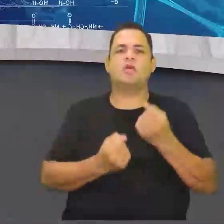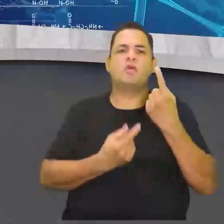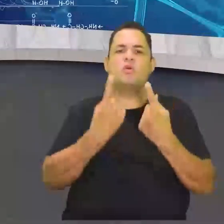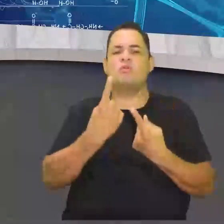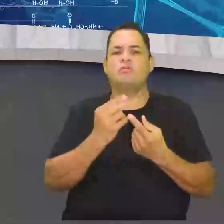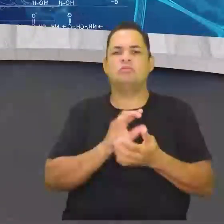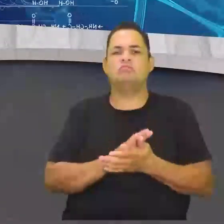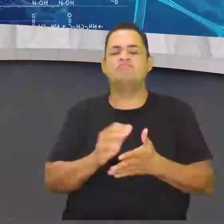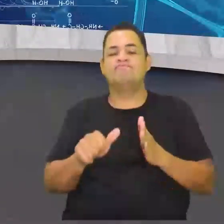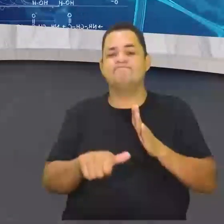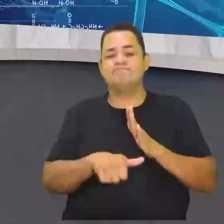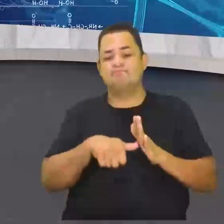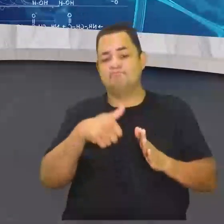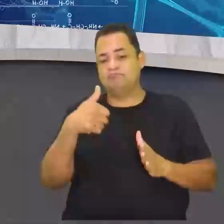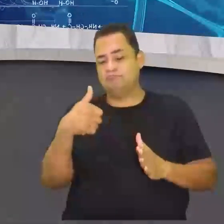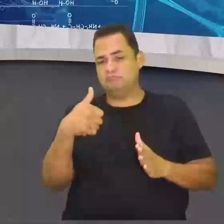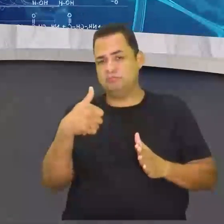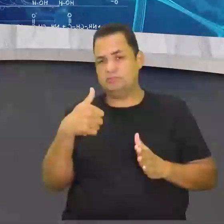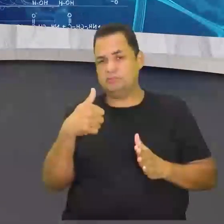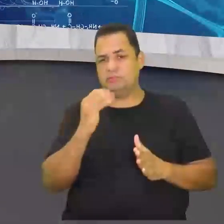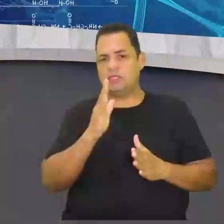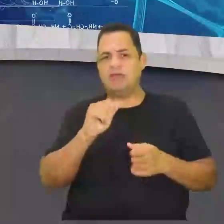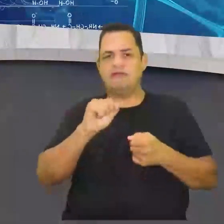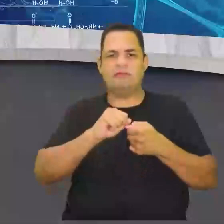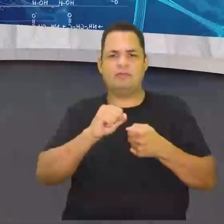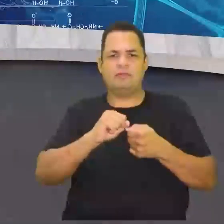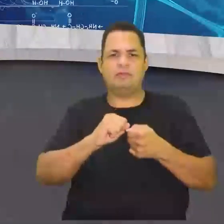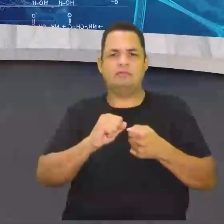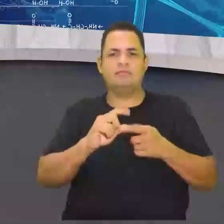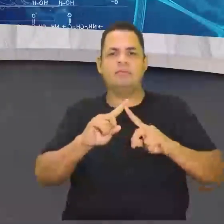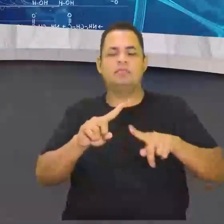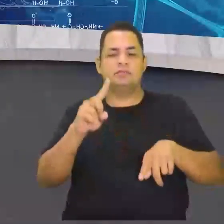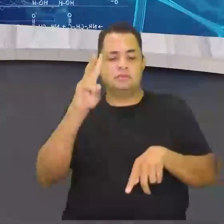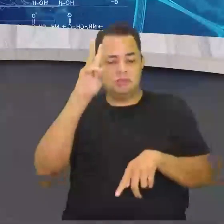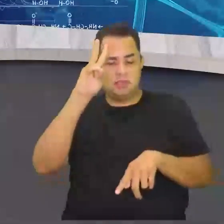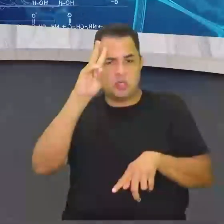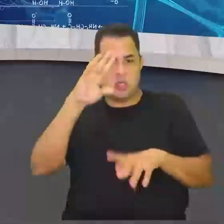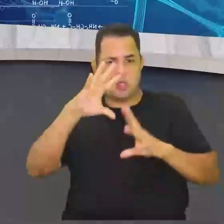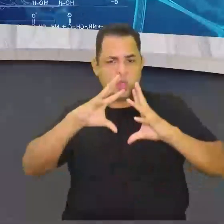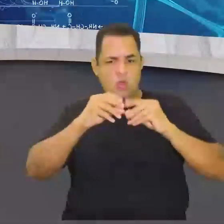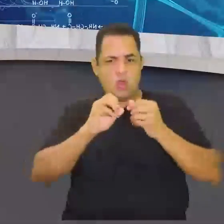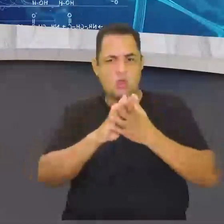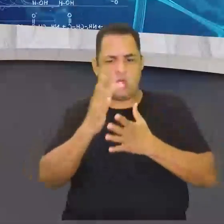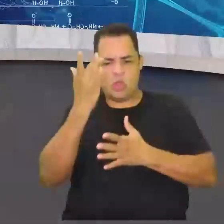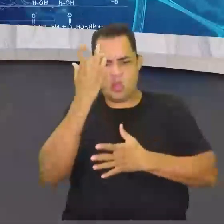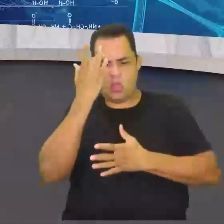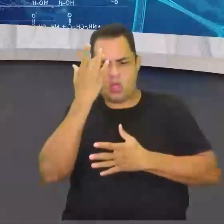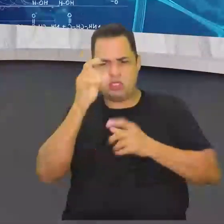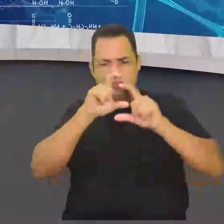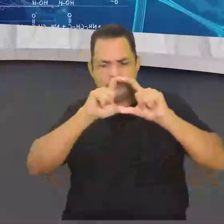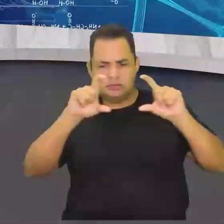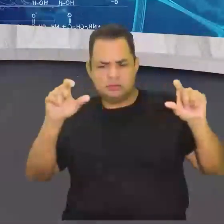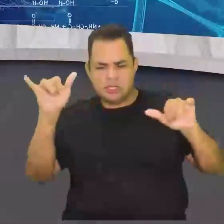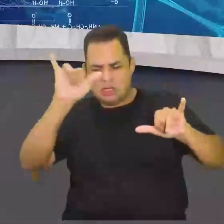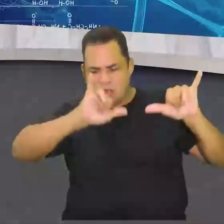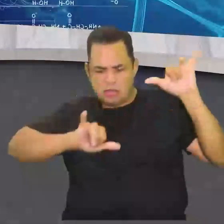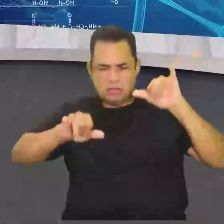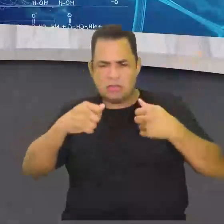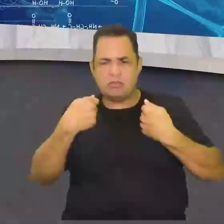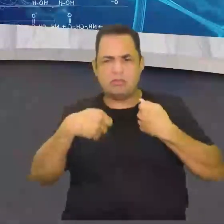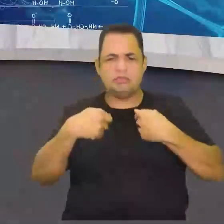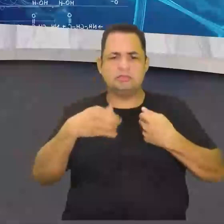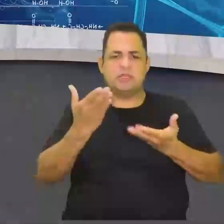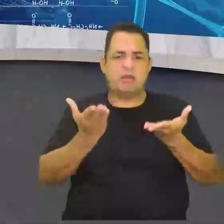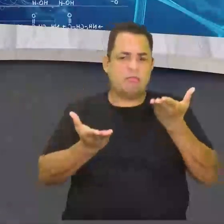atividade, primeiro, eu sei que você já fez, mas lembre, toda equação química tem que estar